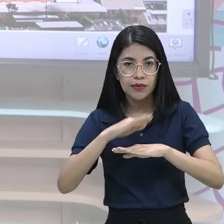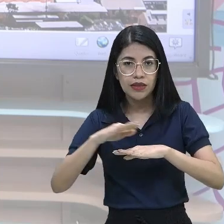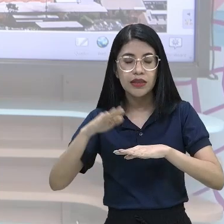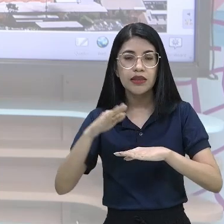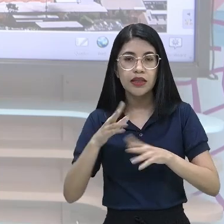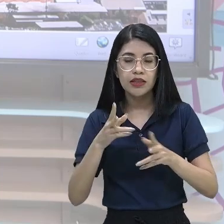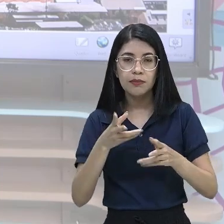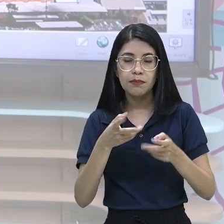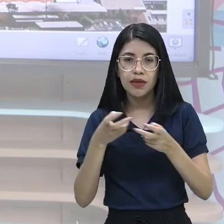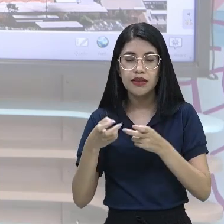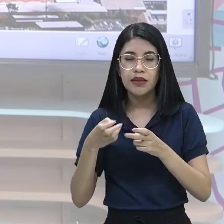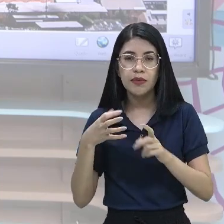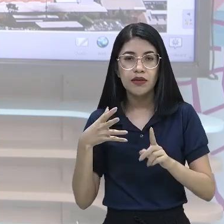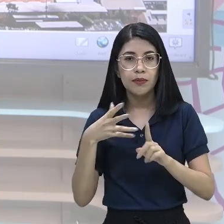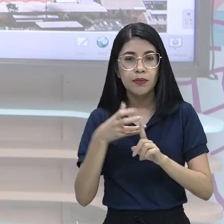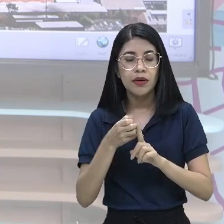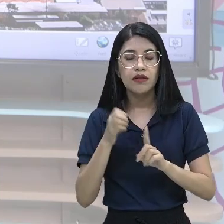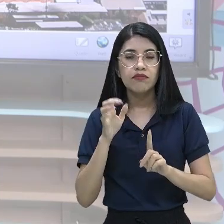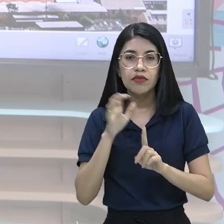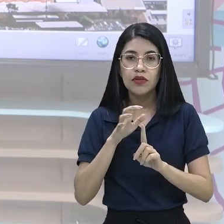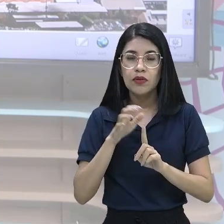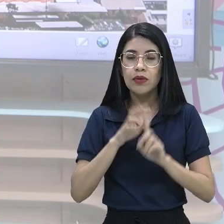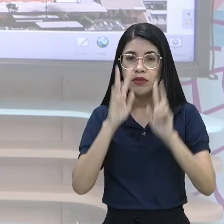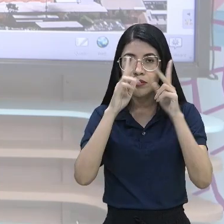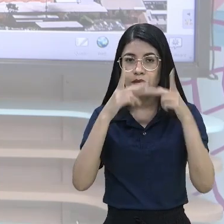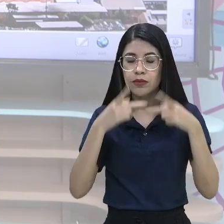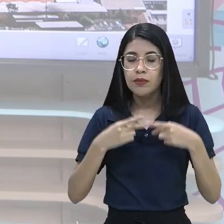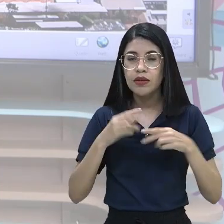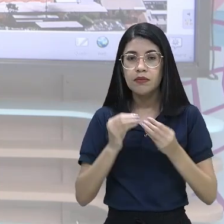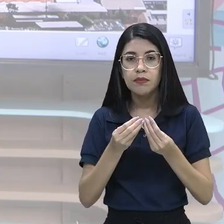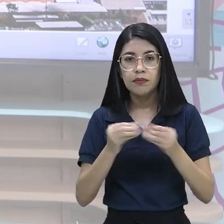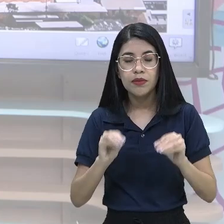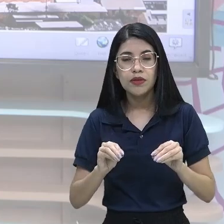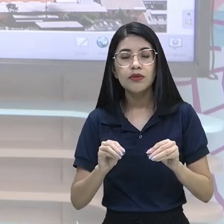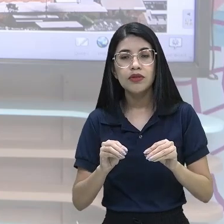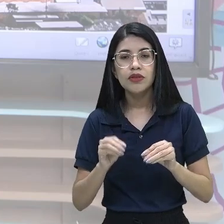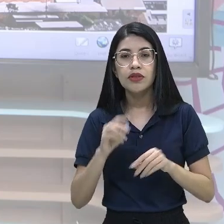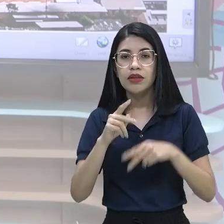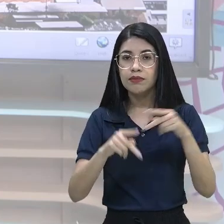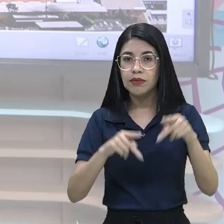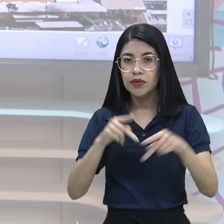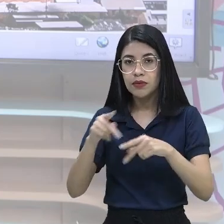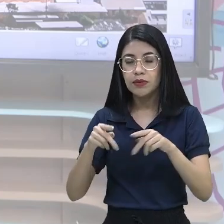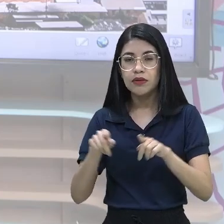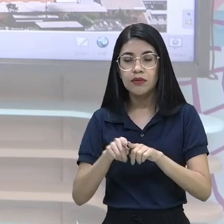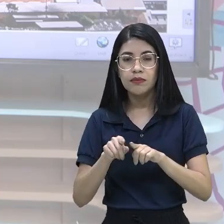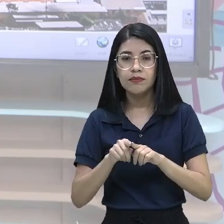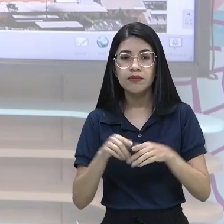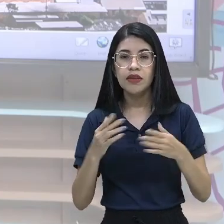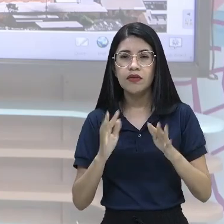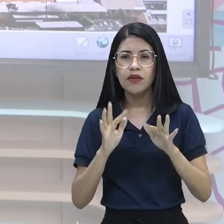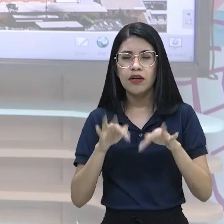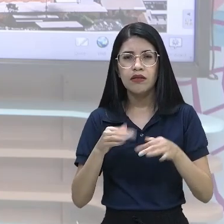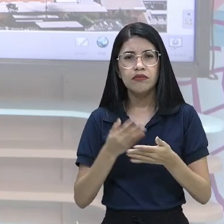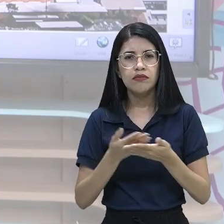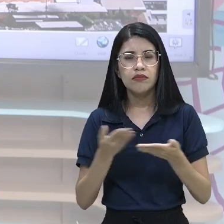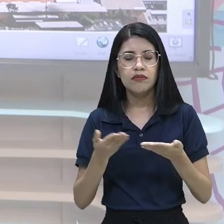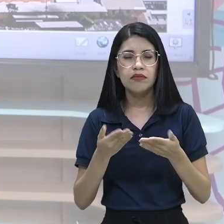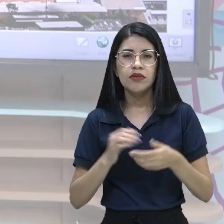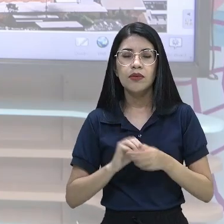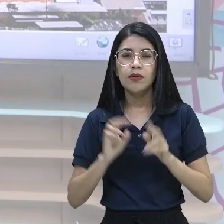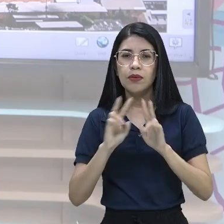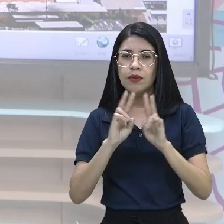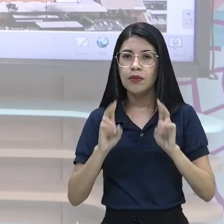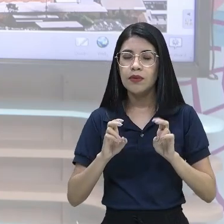interferências humanas, né, que vai acabar prejudicando aí também a população. Então, essa foi a nossa aula sobre as formas de relevo